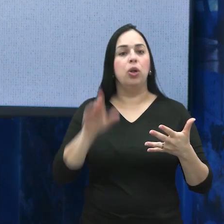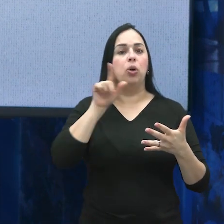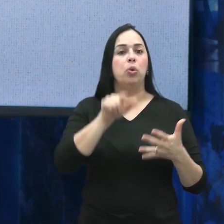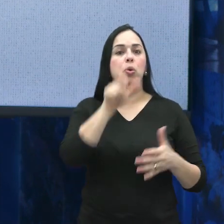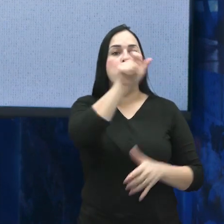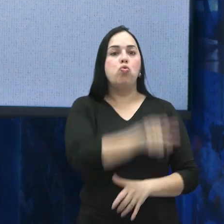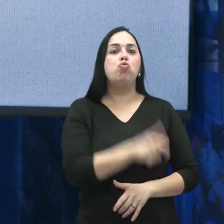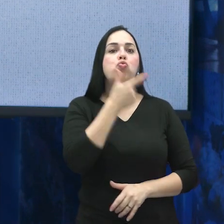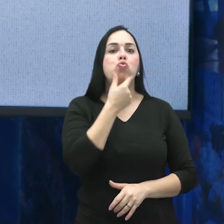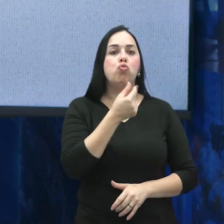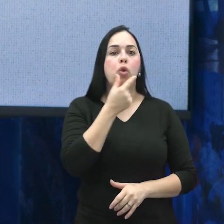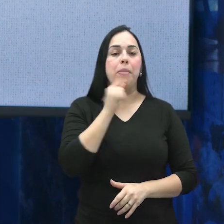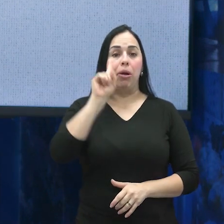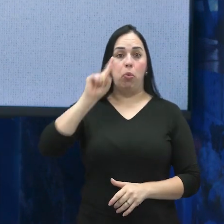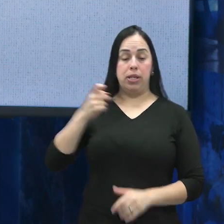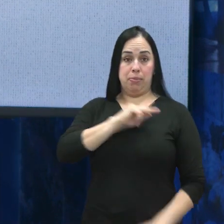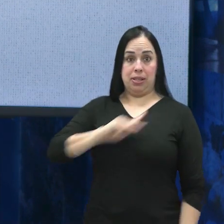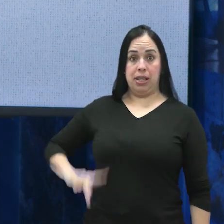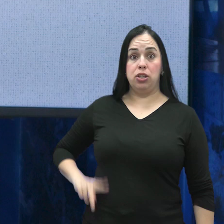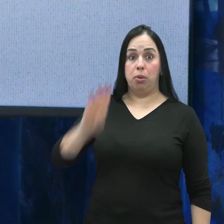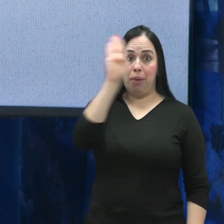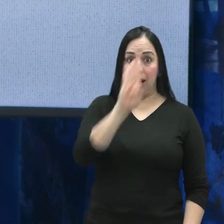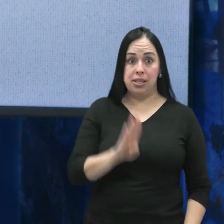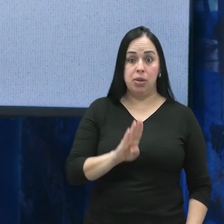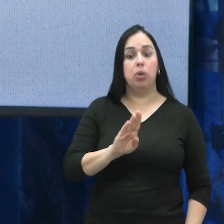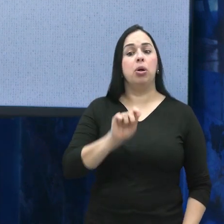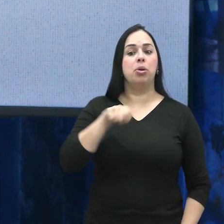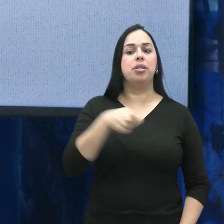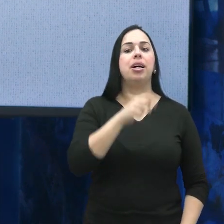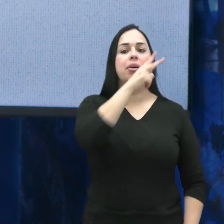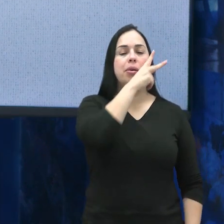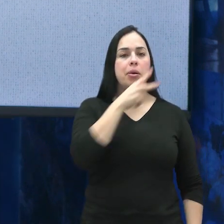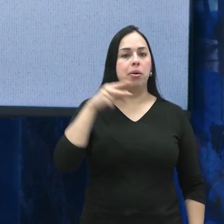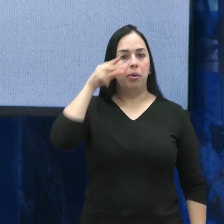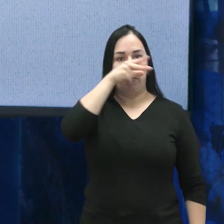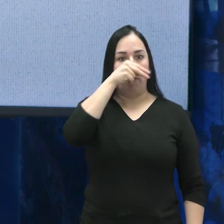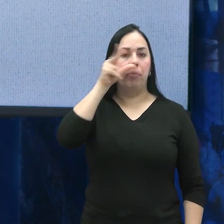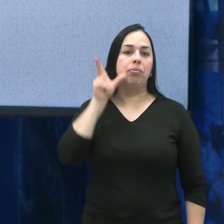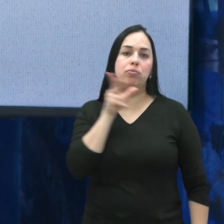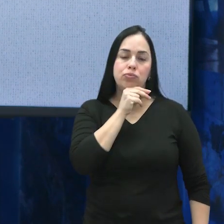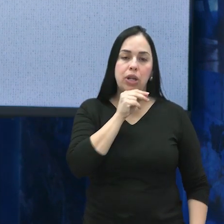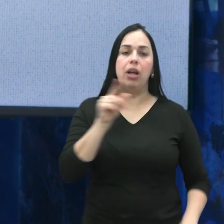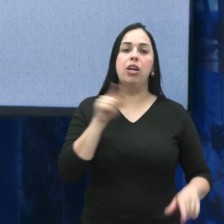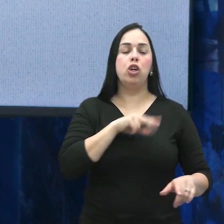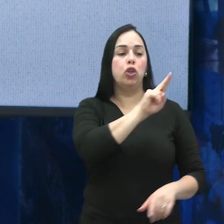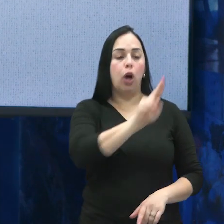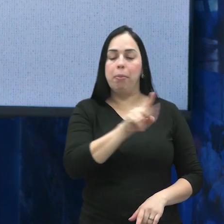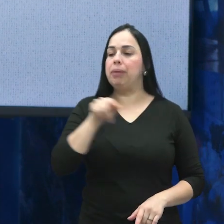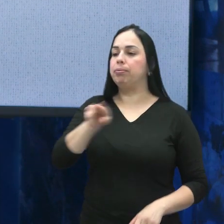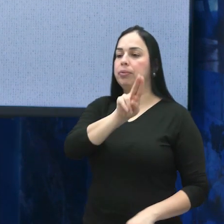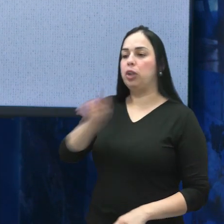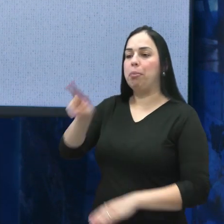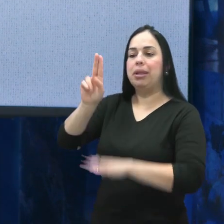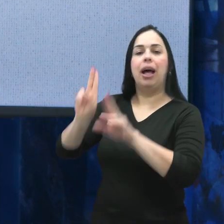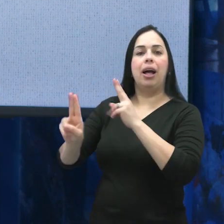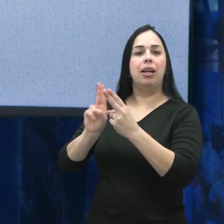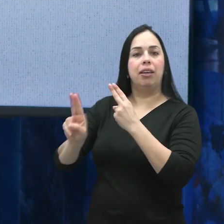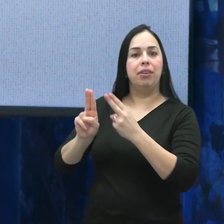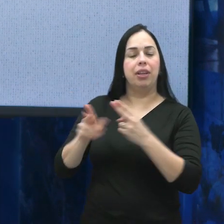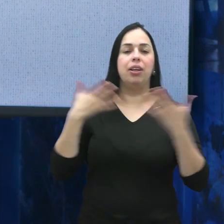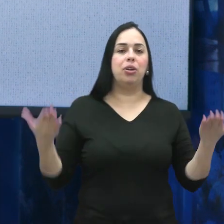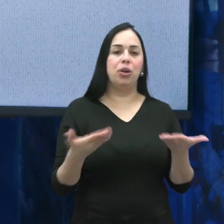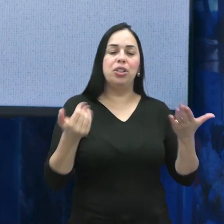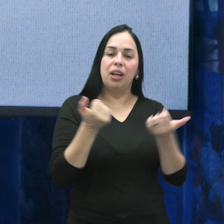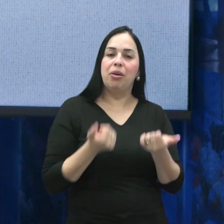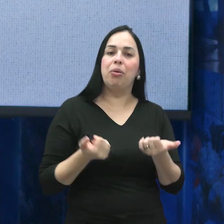de Floriano Peixoto, ex-presidente do Brasil, que dá nome a uma avenida na zona central da cidade. O Ação Parlamentar